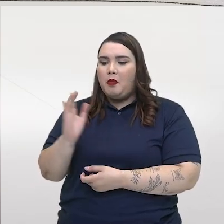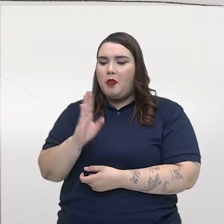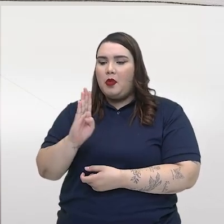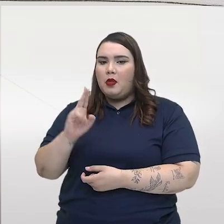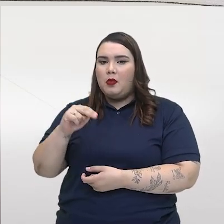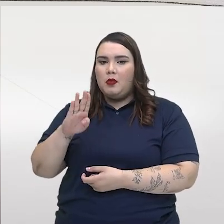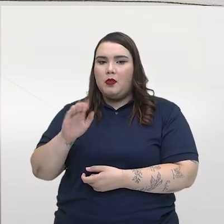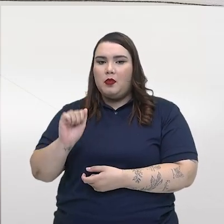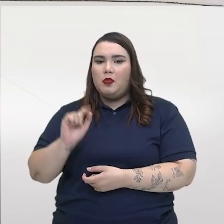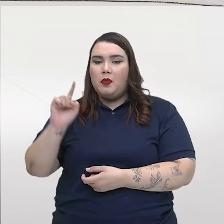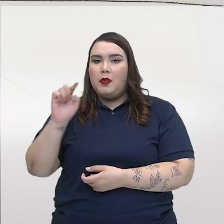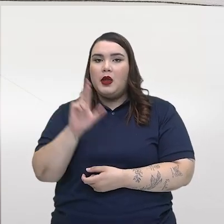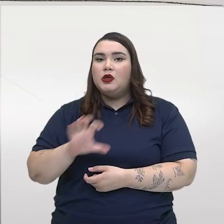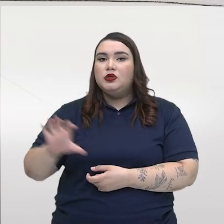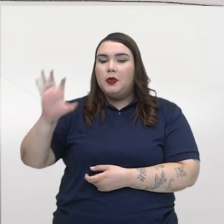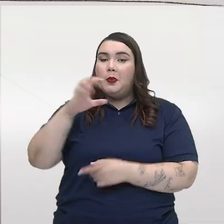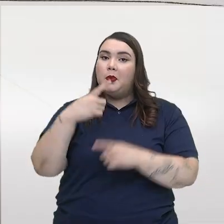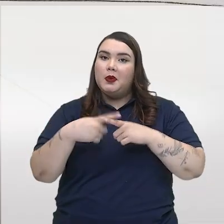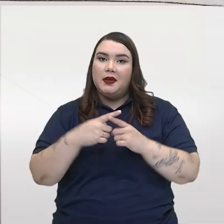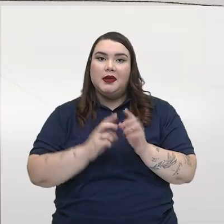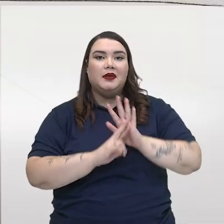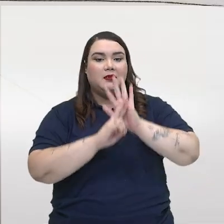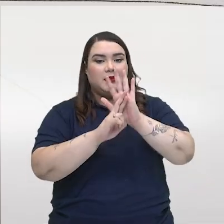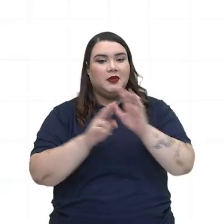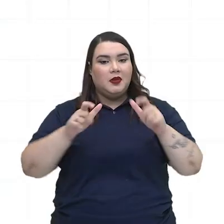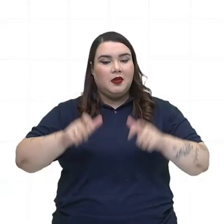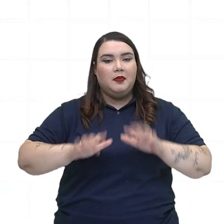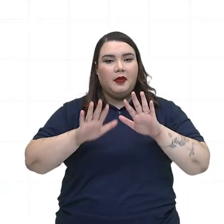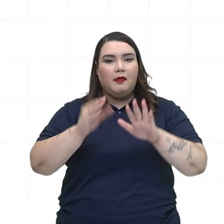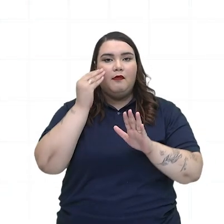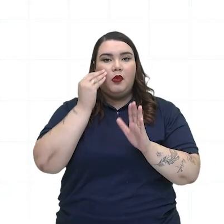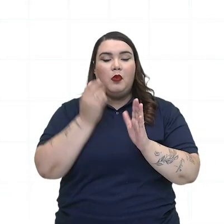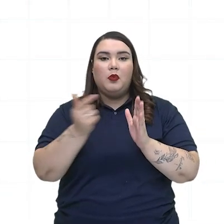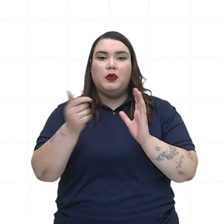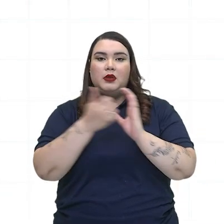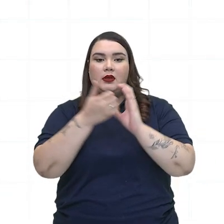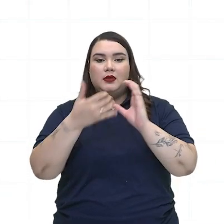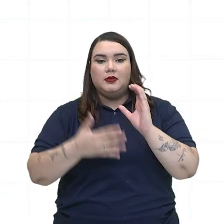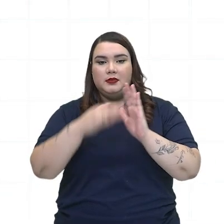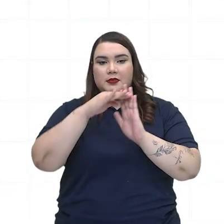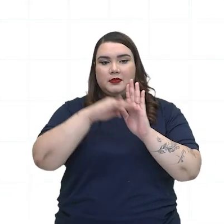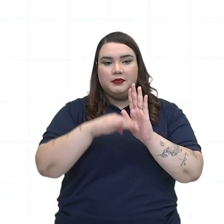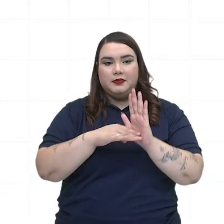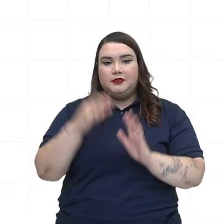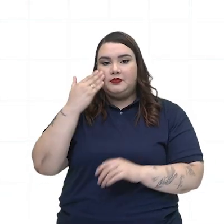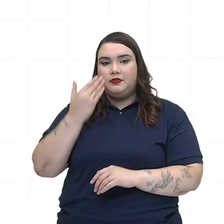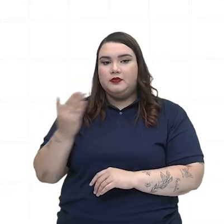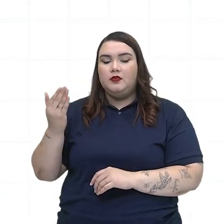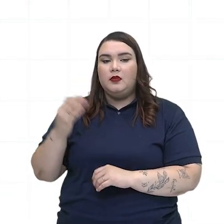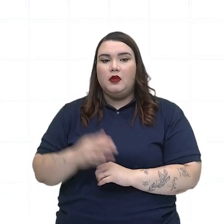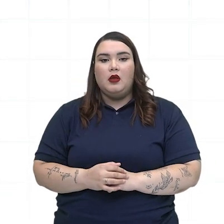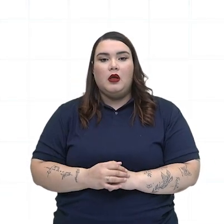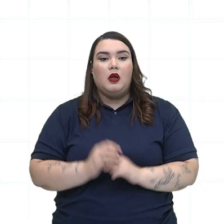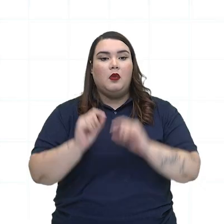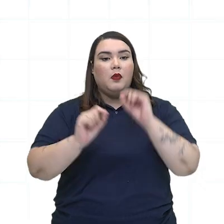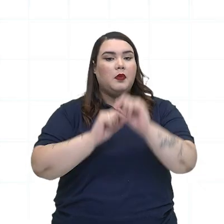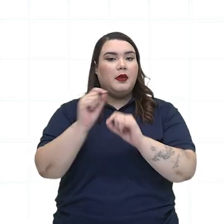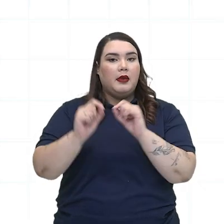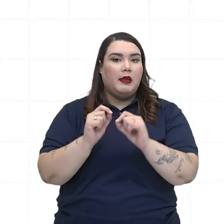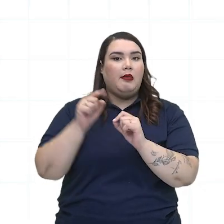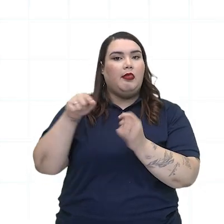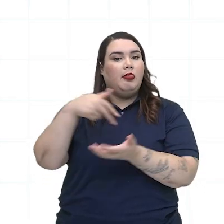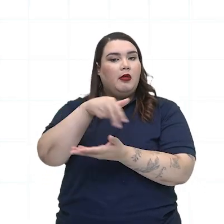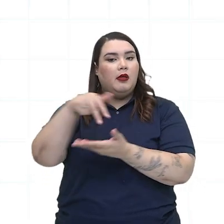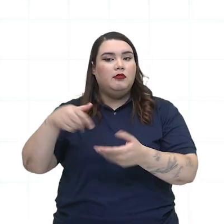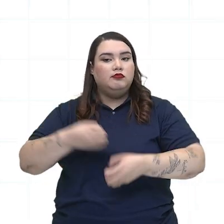nossa região. Mas vamos ver aí outras características? Observem aí. São expressões culturais que envolvem movimentos